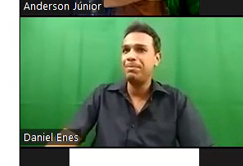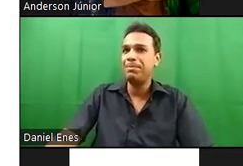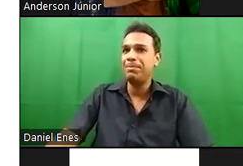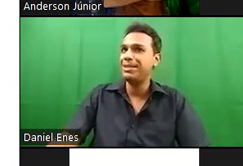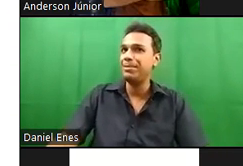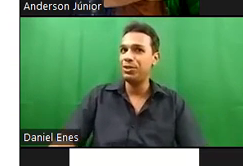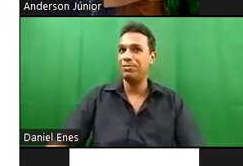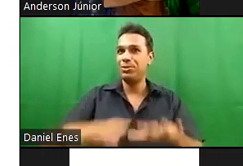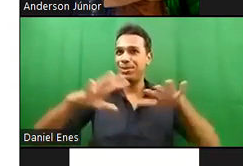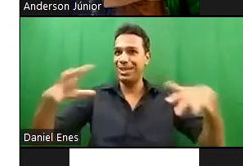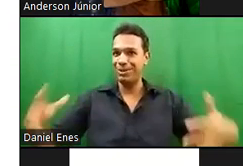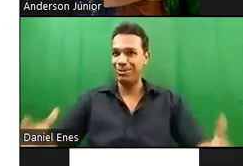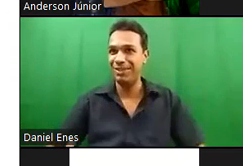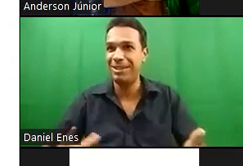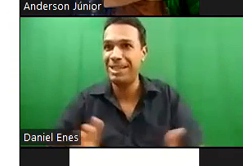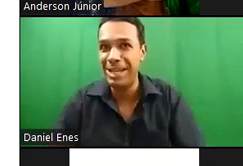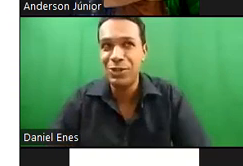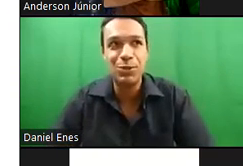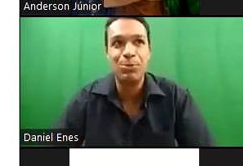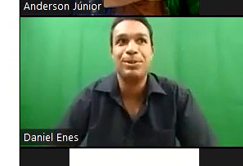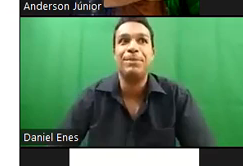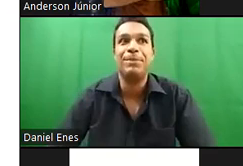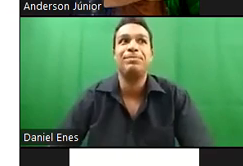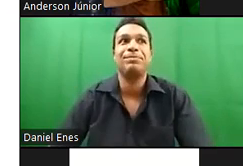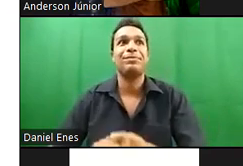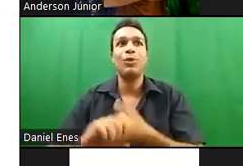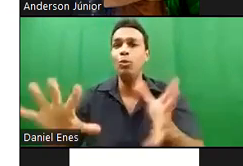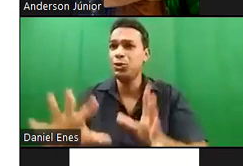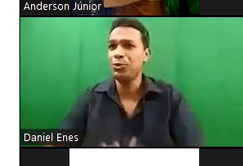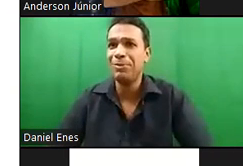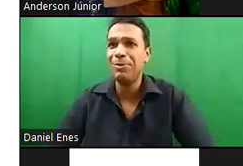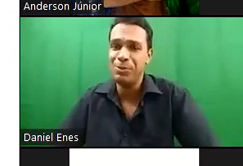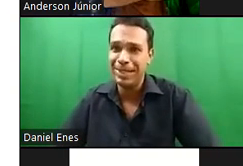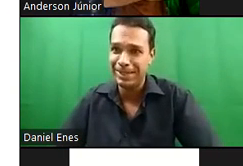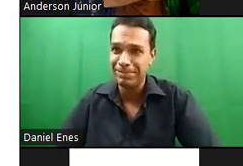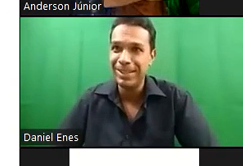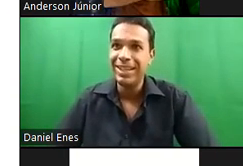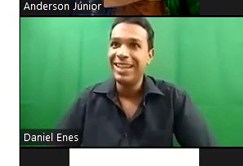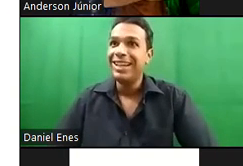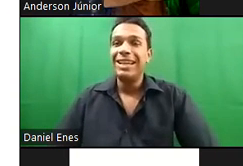e perceptivas. Ou seja, o que a fonética estuda? Os sons da linguagem humana.